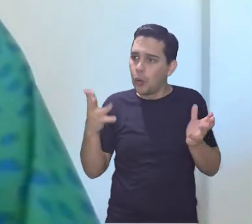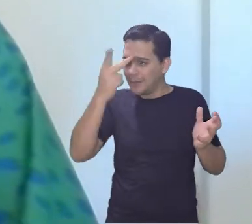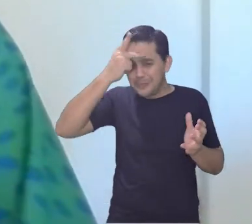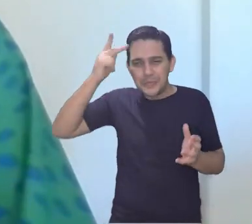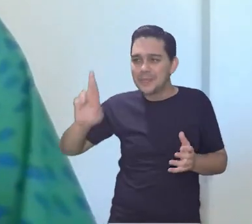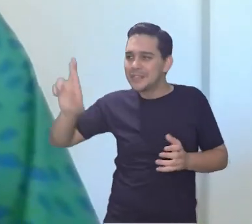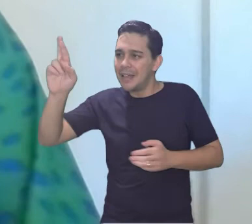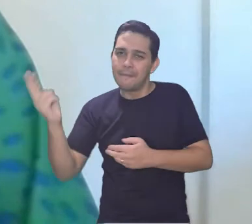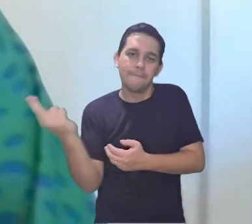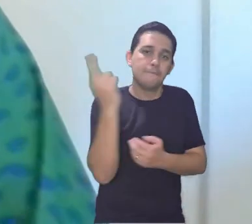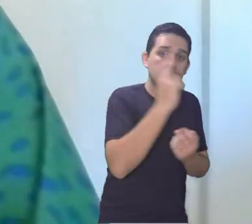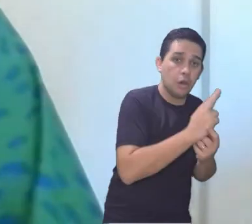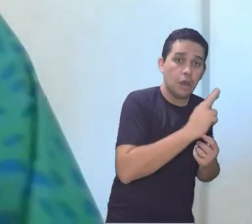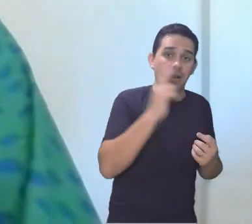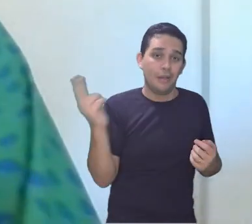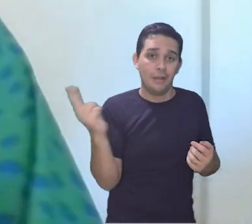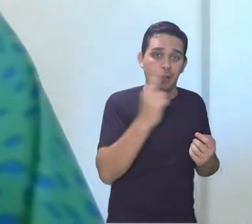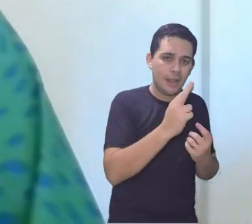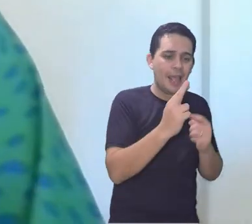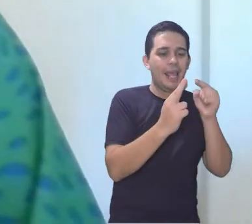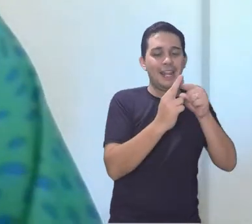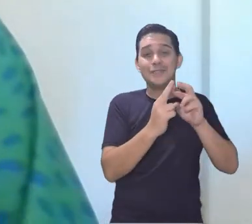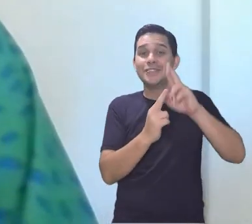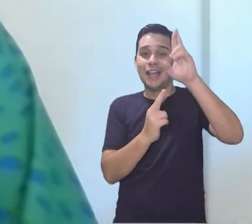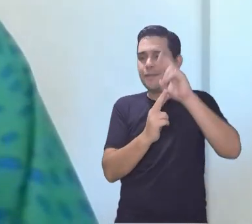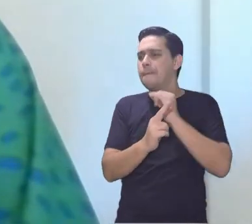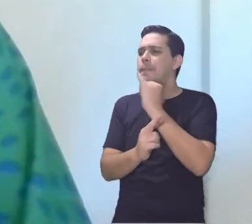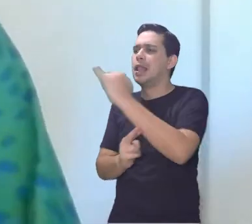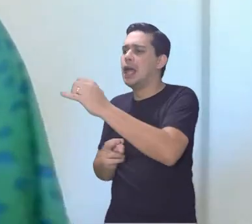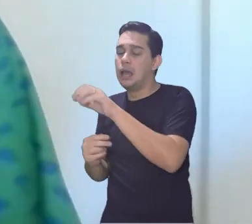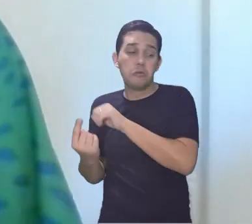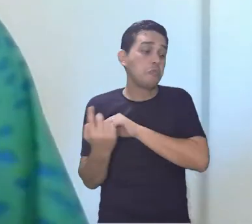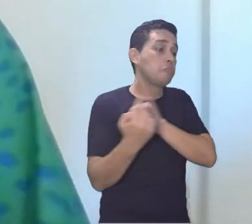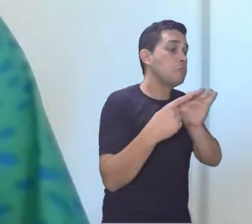de tomada de decisões,